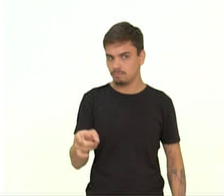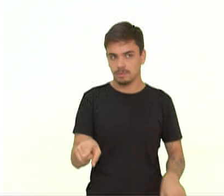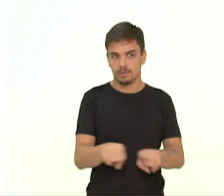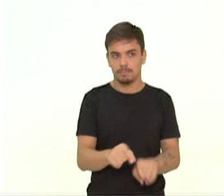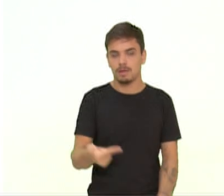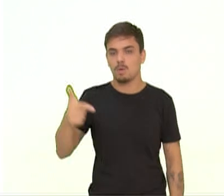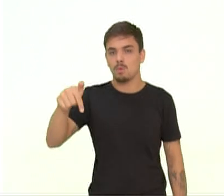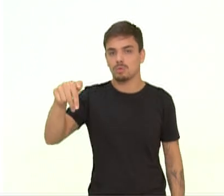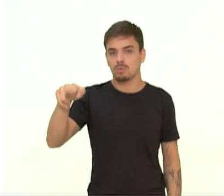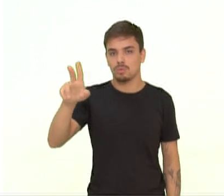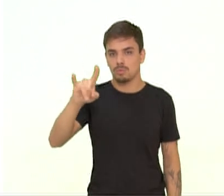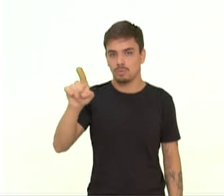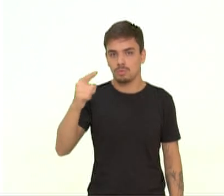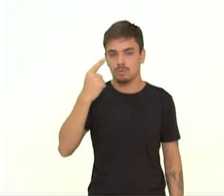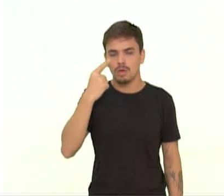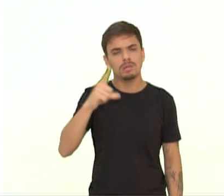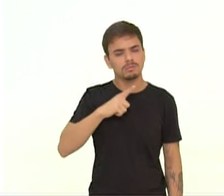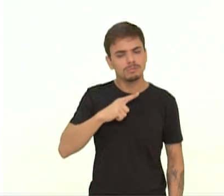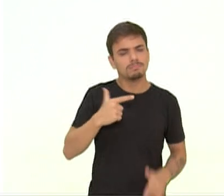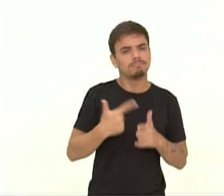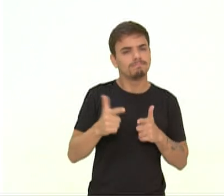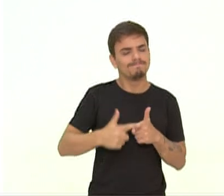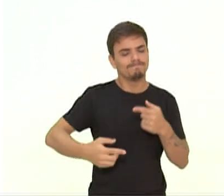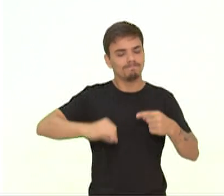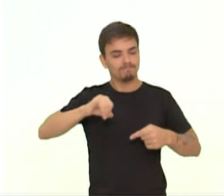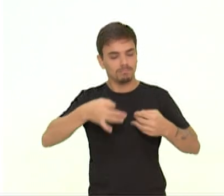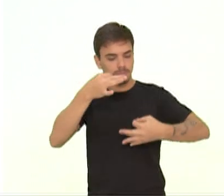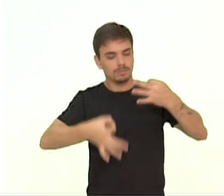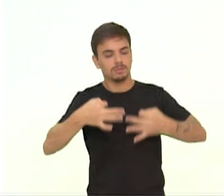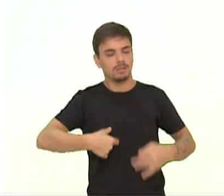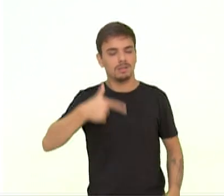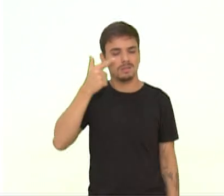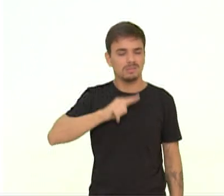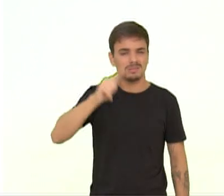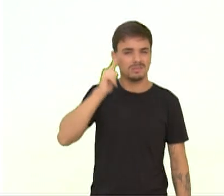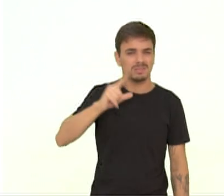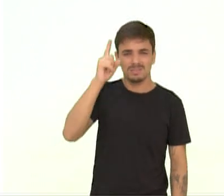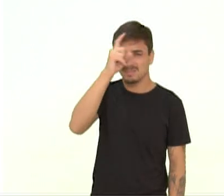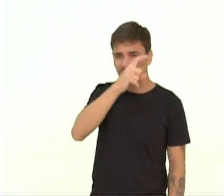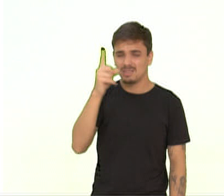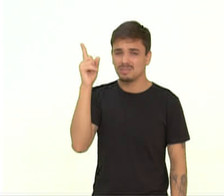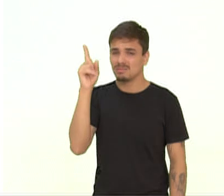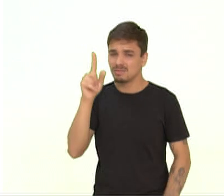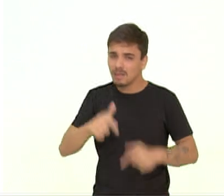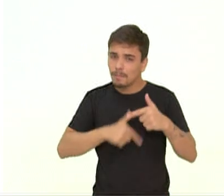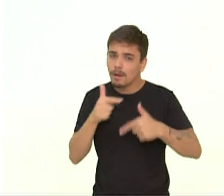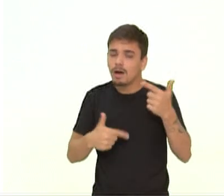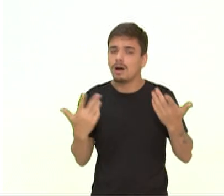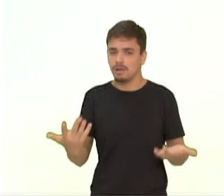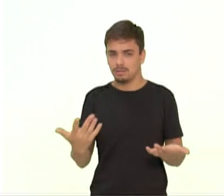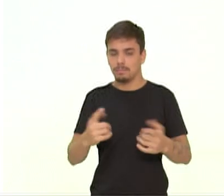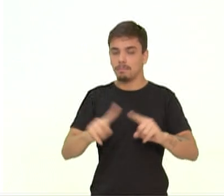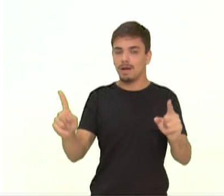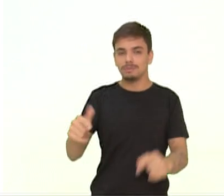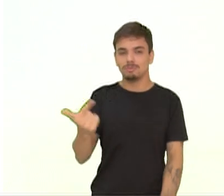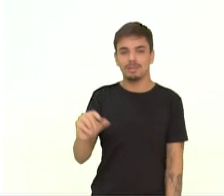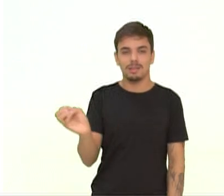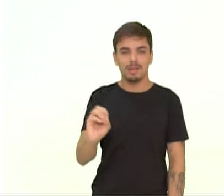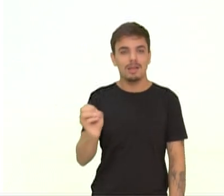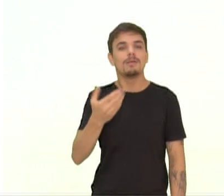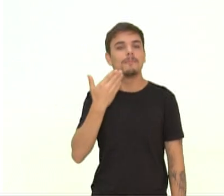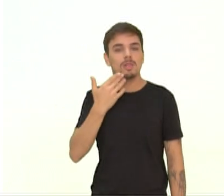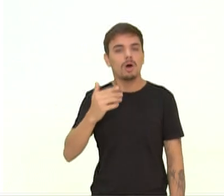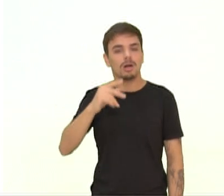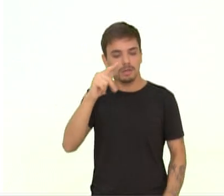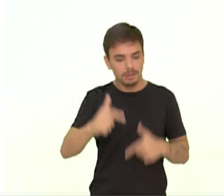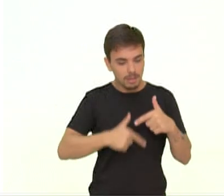Outro lá pra gente. Eu tive problemas com a justiça e ficou difícil arrumar emprego, mas não tem coisa melhor que trabalhar para si